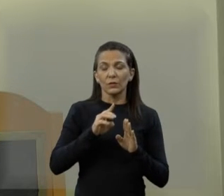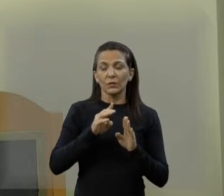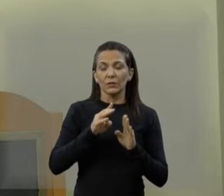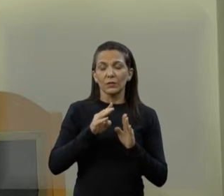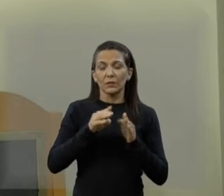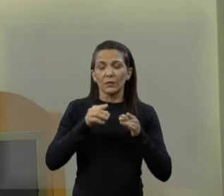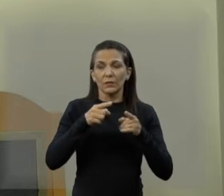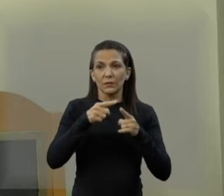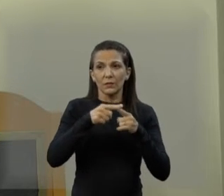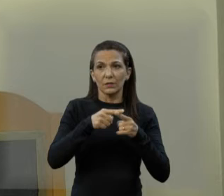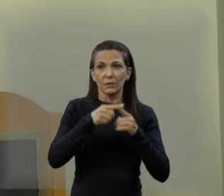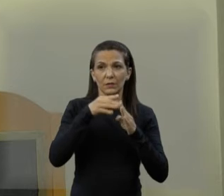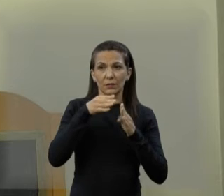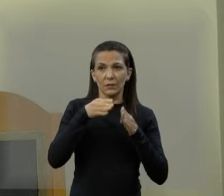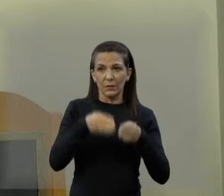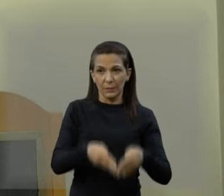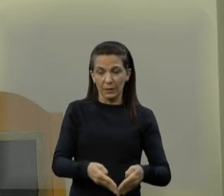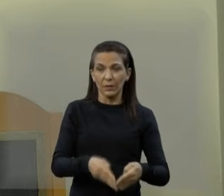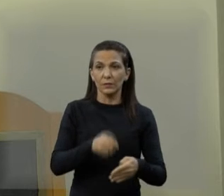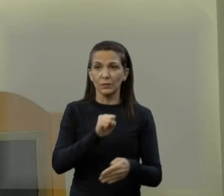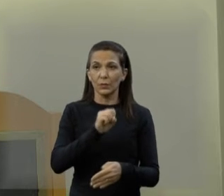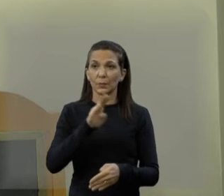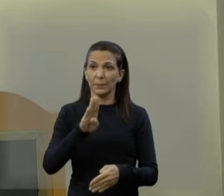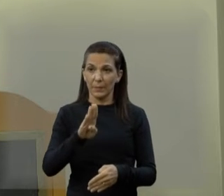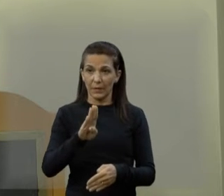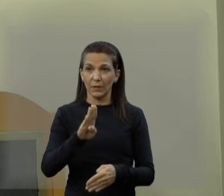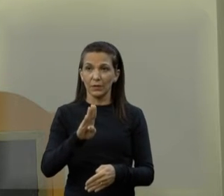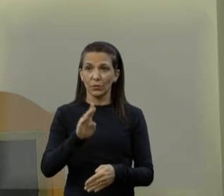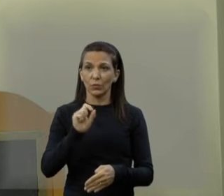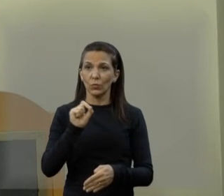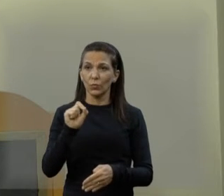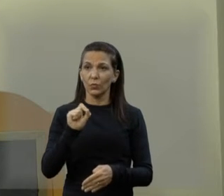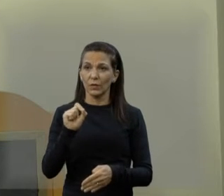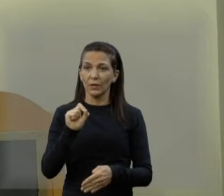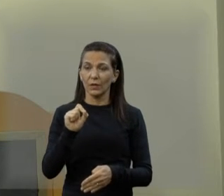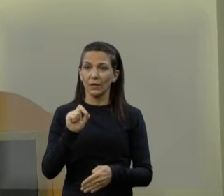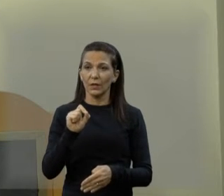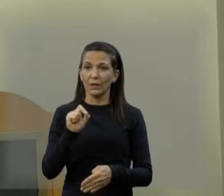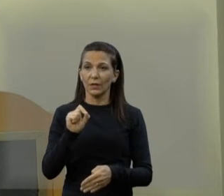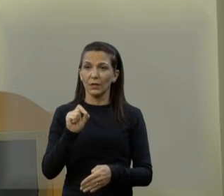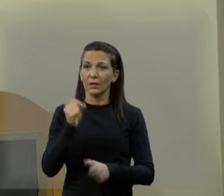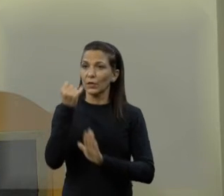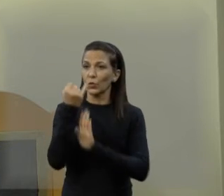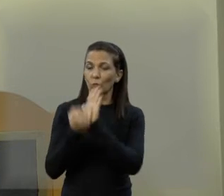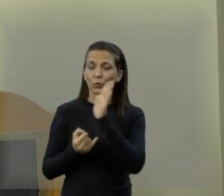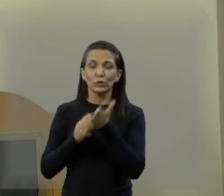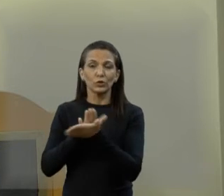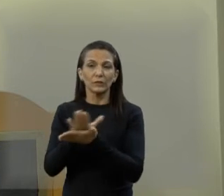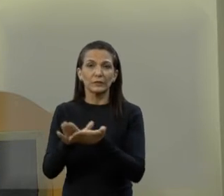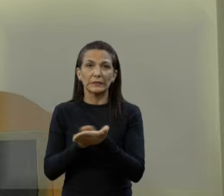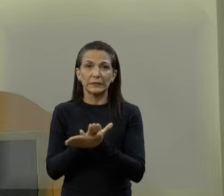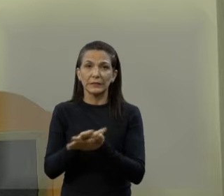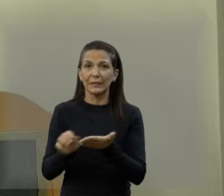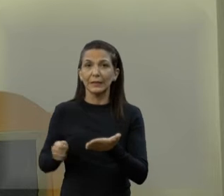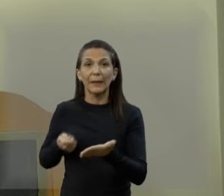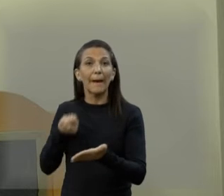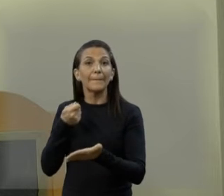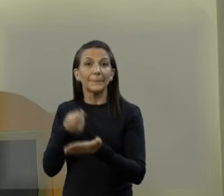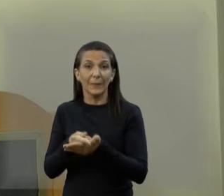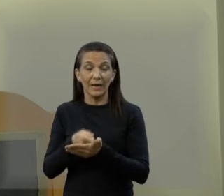Bento a cobrança de qualquer estar qualquer Qual a espere taxas dos serviços públicos